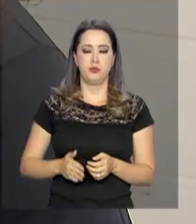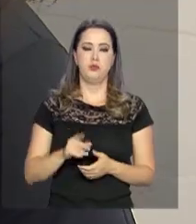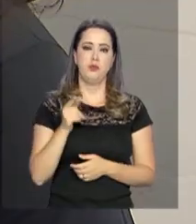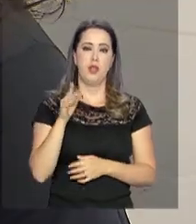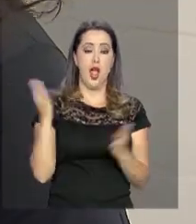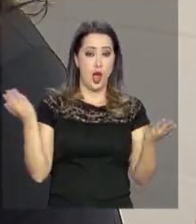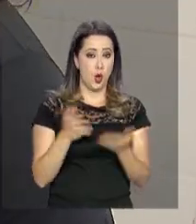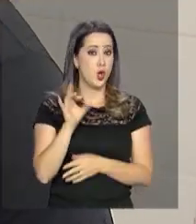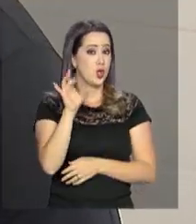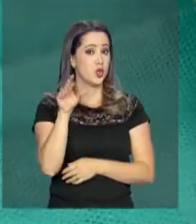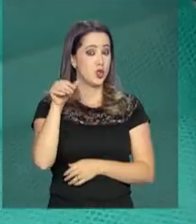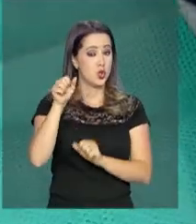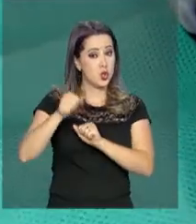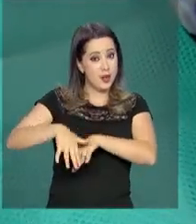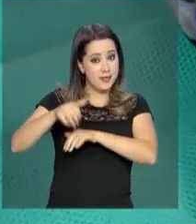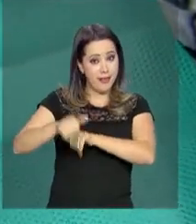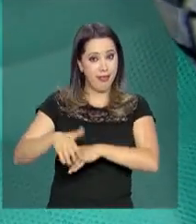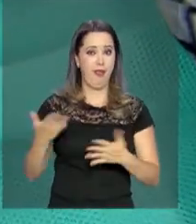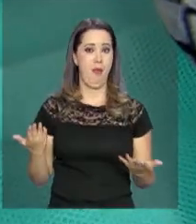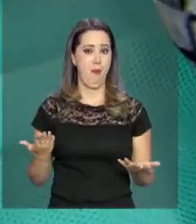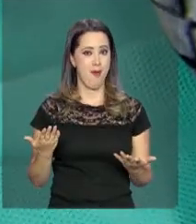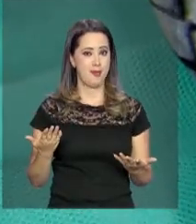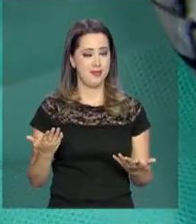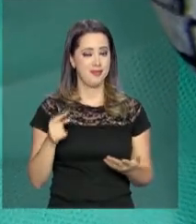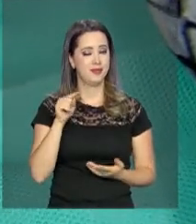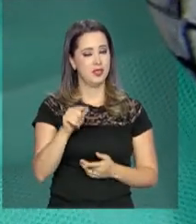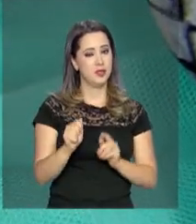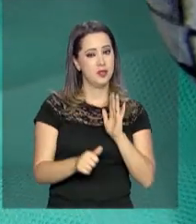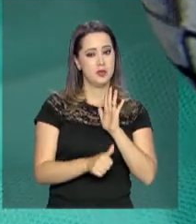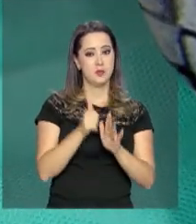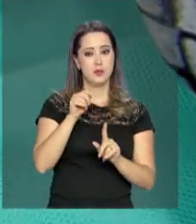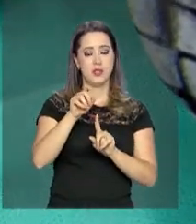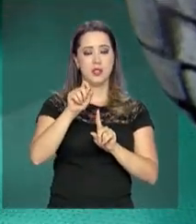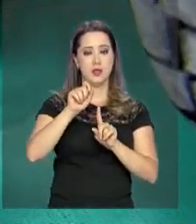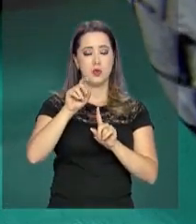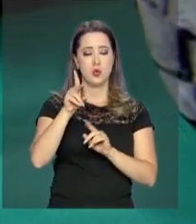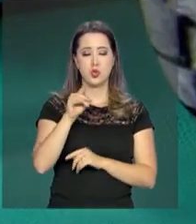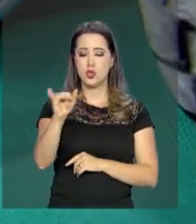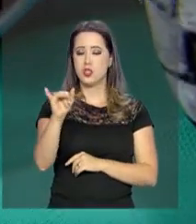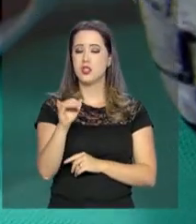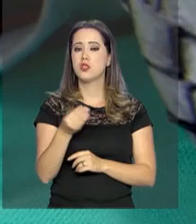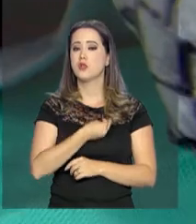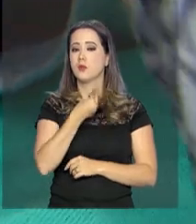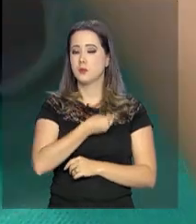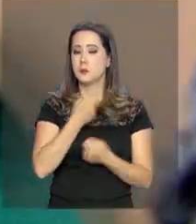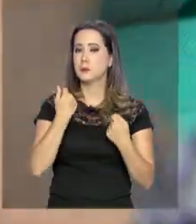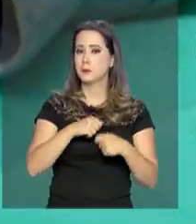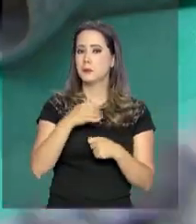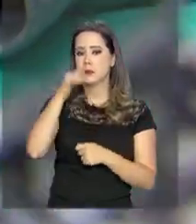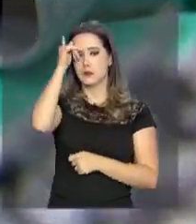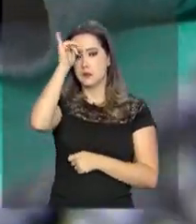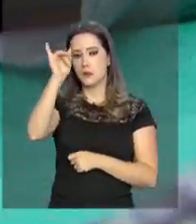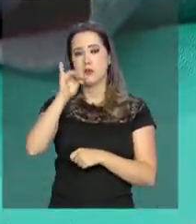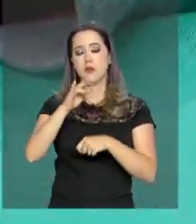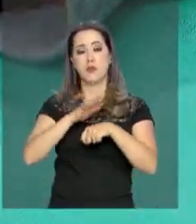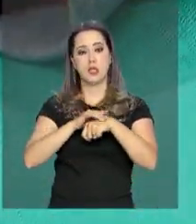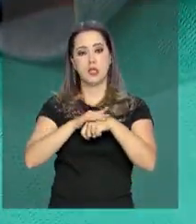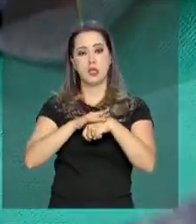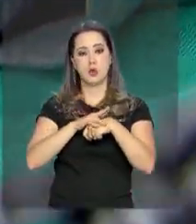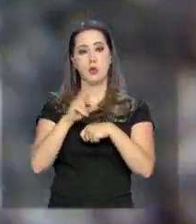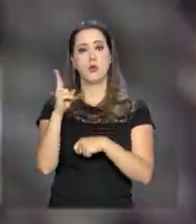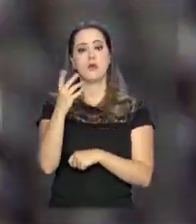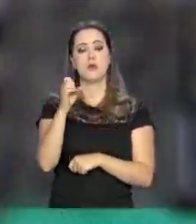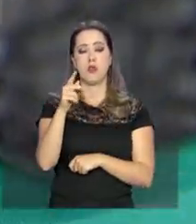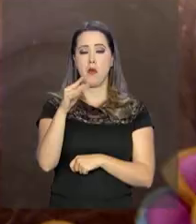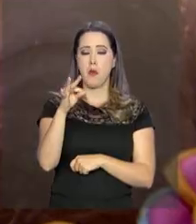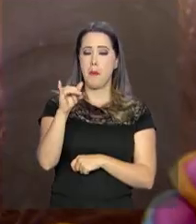tomar a próxima polivalente. Já nos primeiros dias de vida, o bebê deve receber a vacina contra hepatite C e tuberculose,